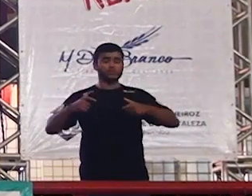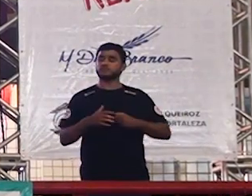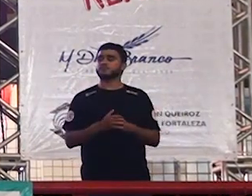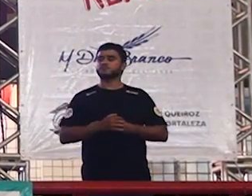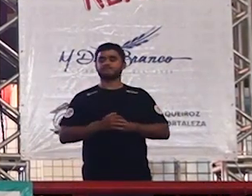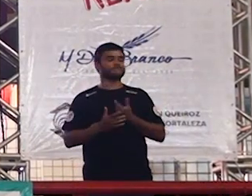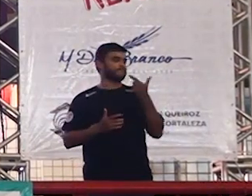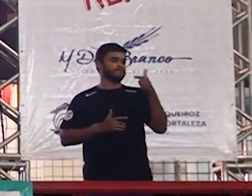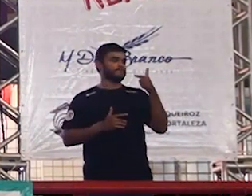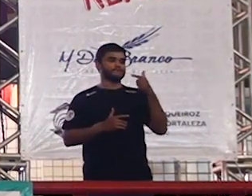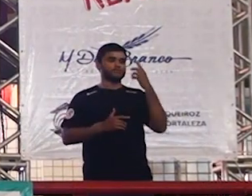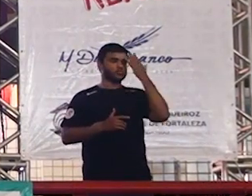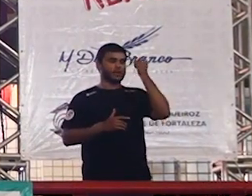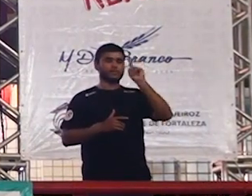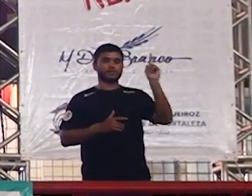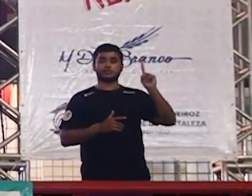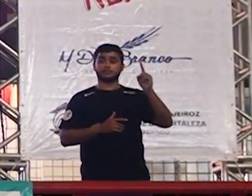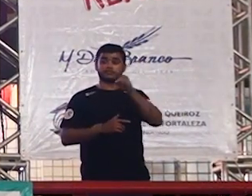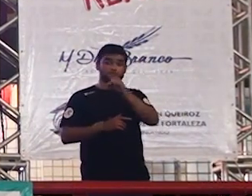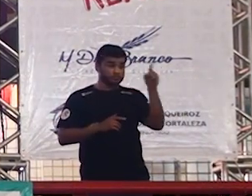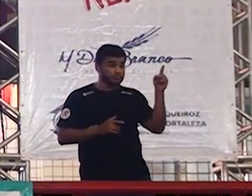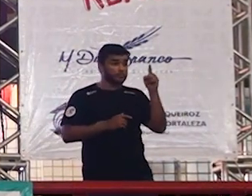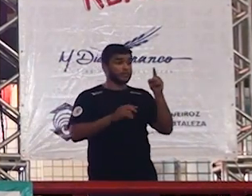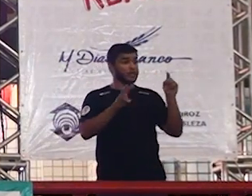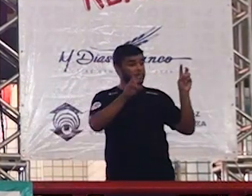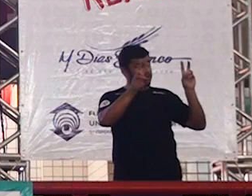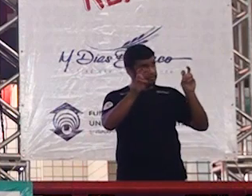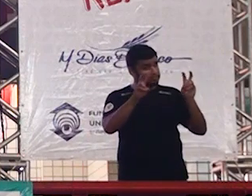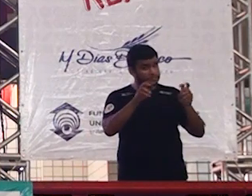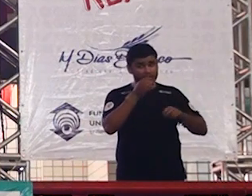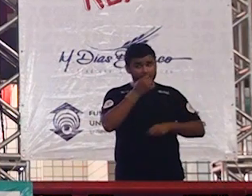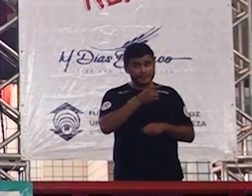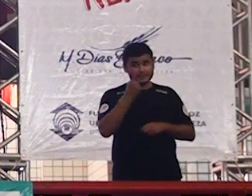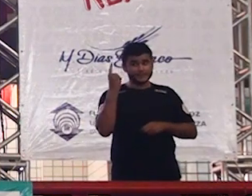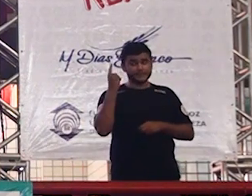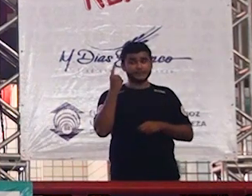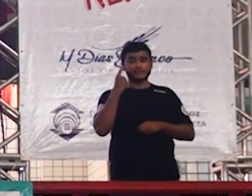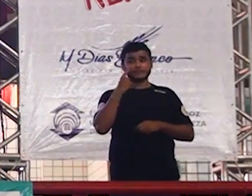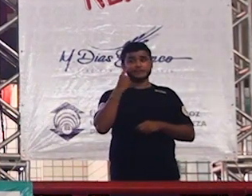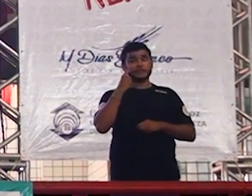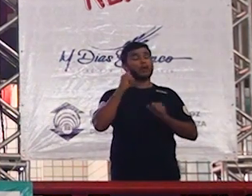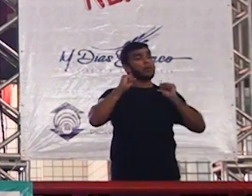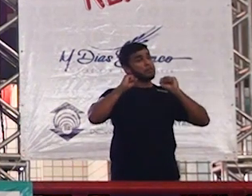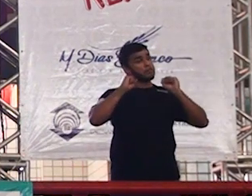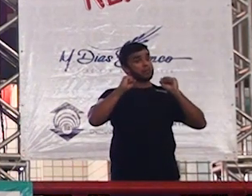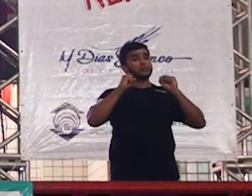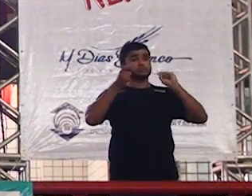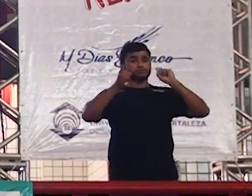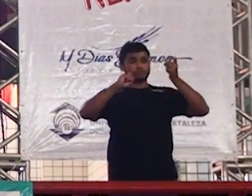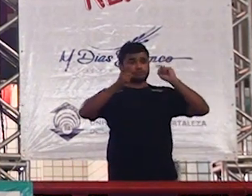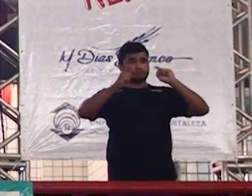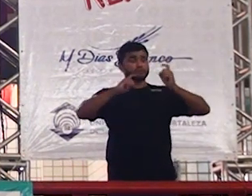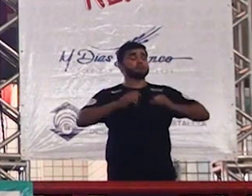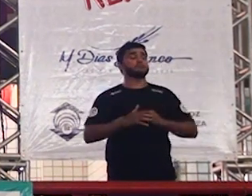Faço a pergunta de novo: será que não é um tema provável de ser discutido?